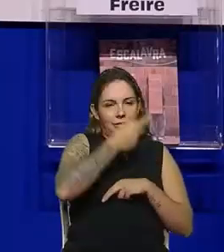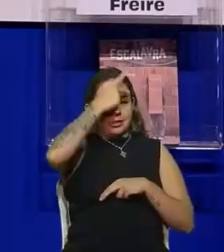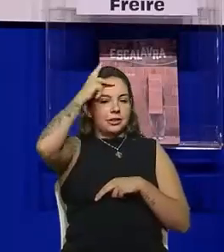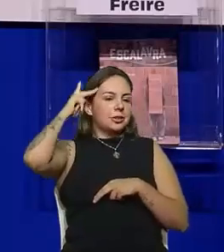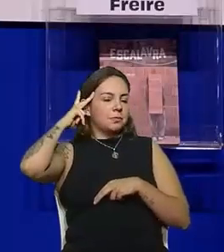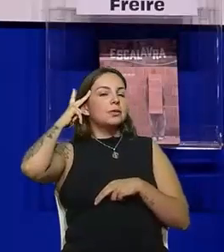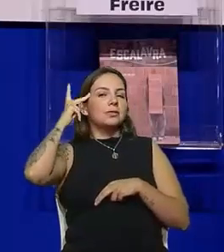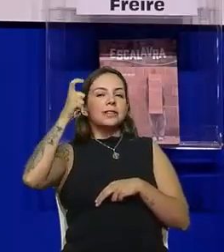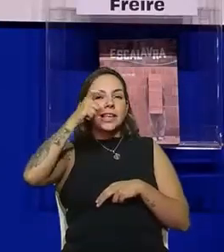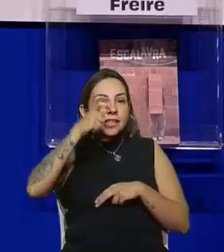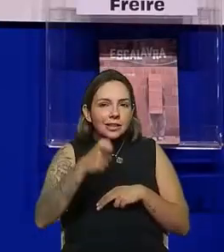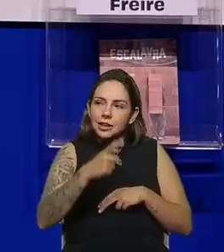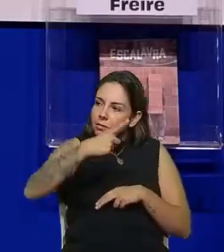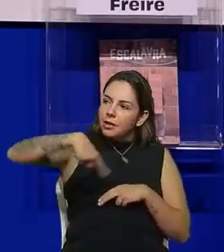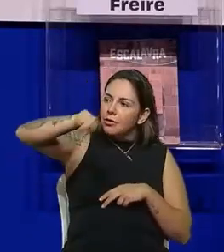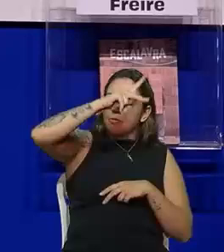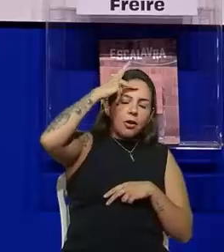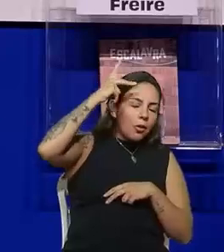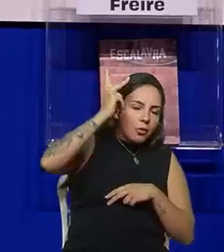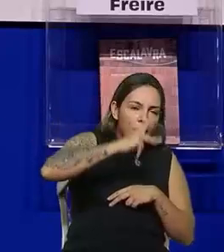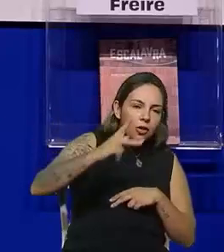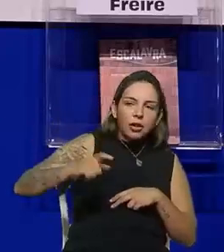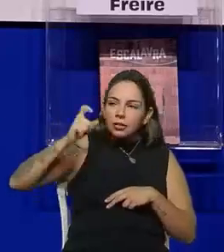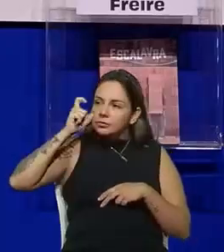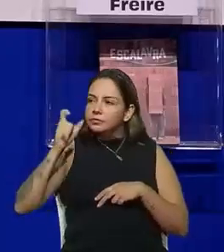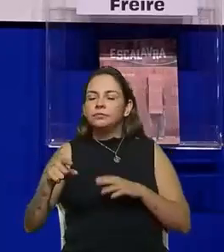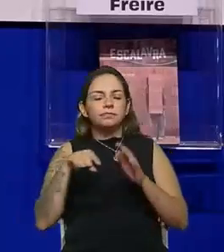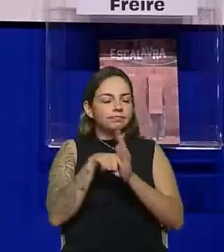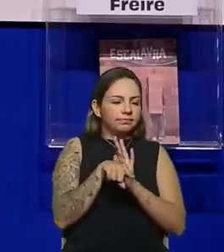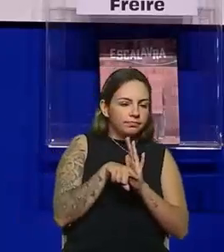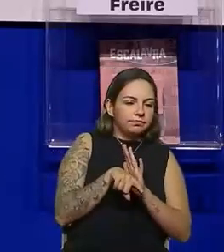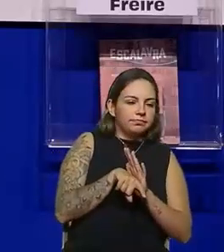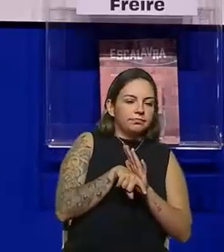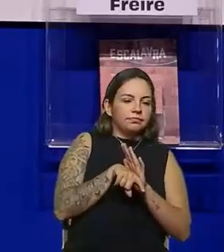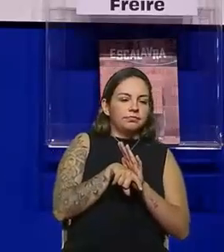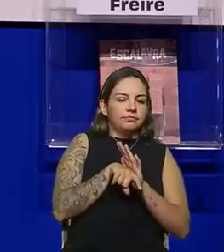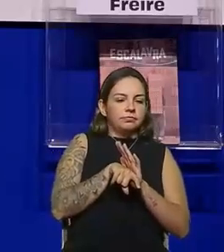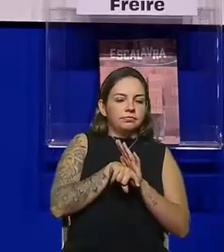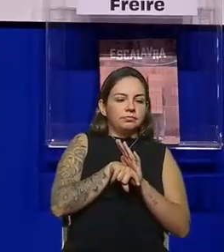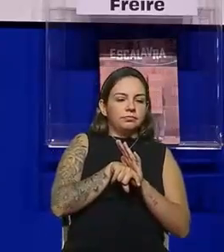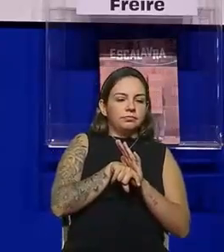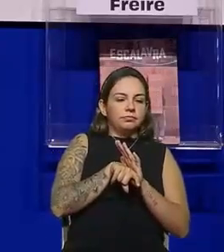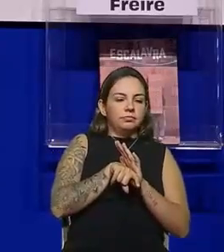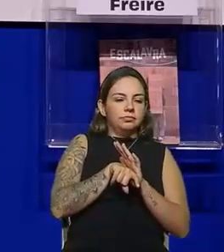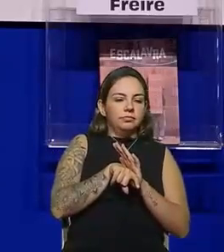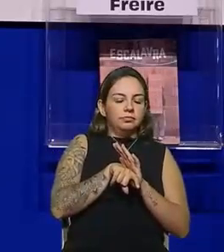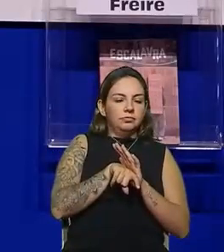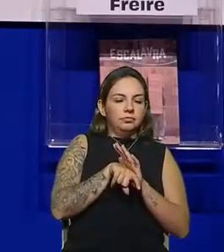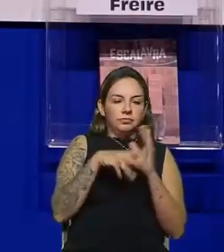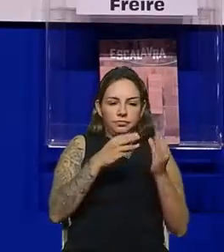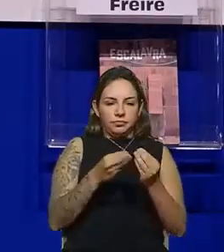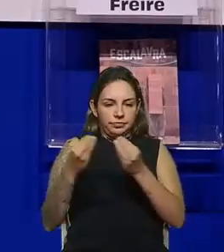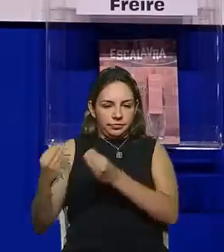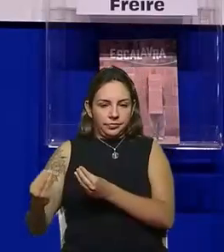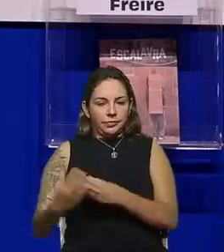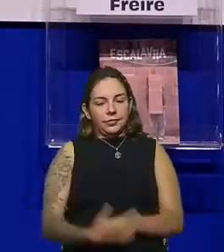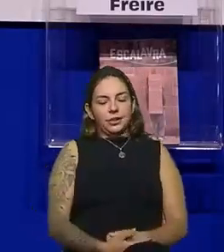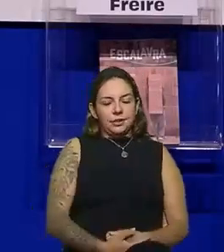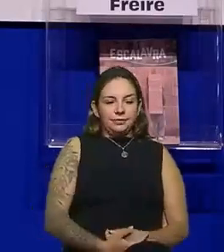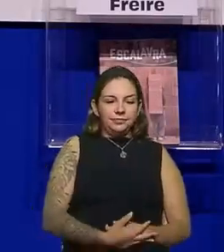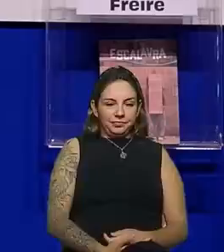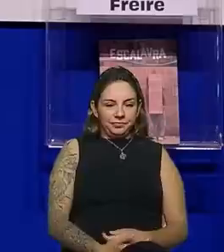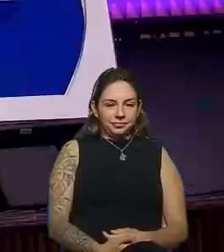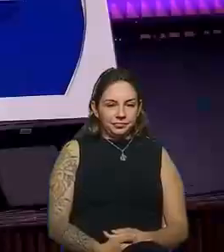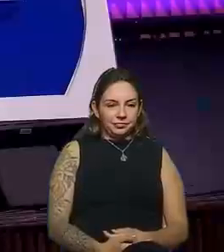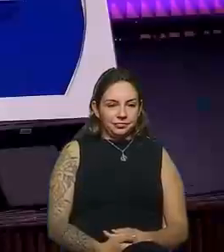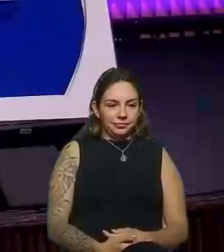interesse não só dos leitores, mas dos professores, dos pesquisadores. Então Pedro, o autor, pediu que eu fosse portador